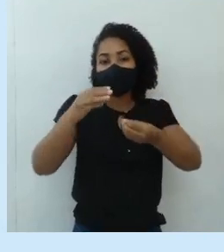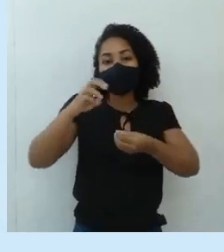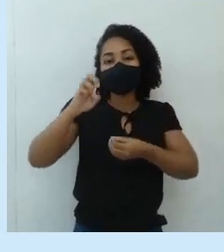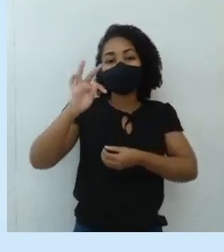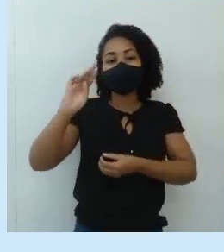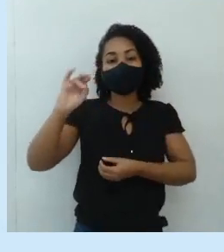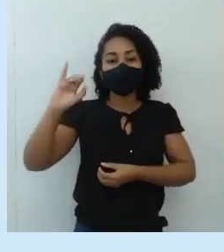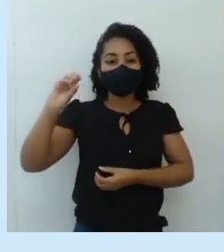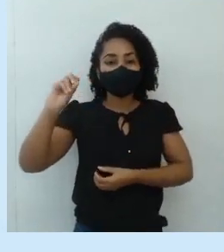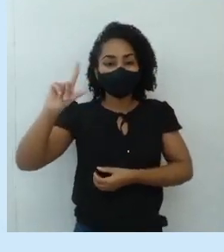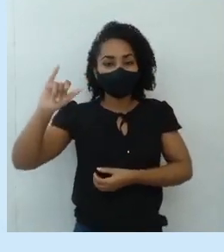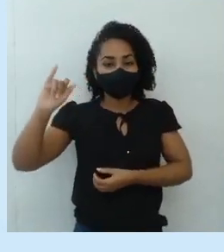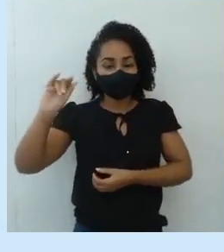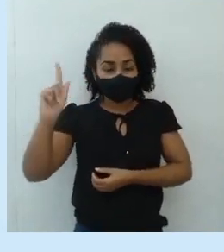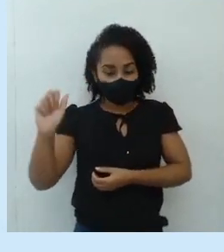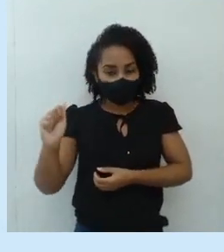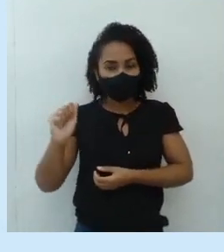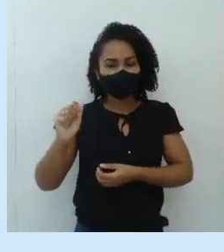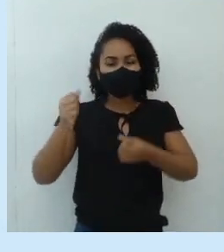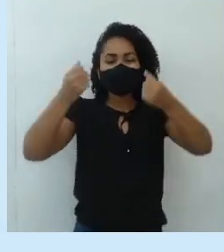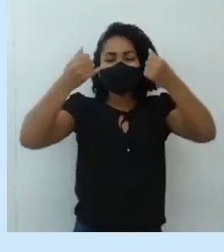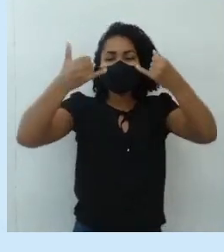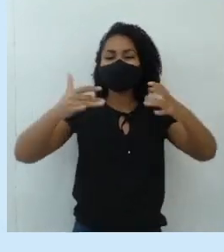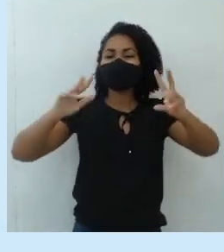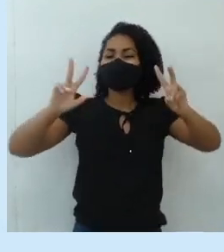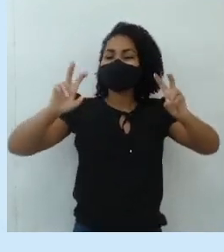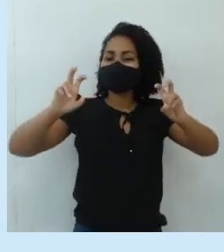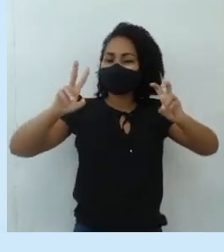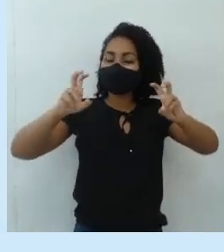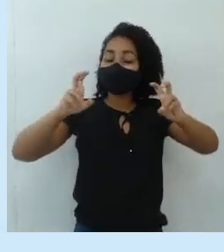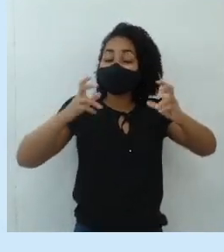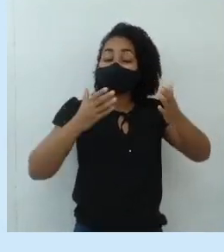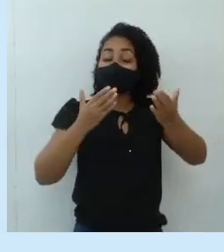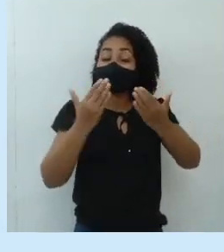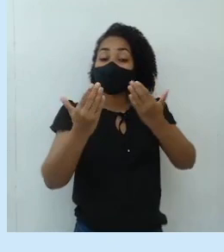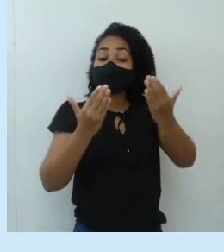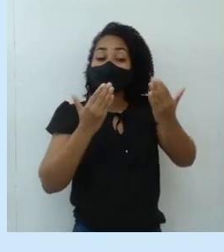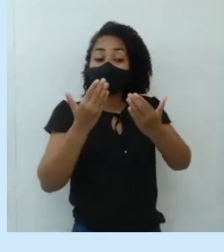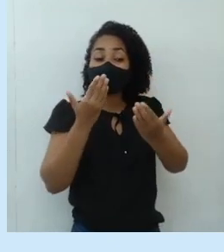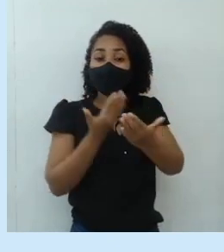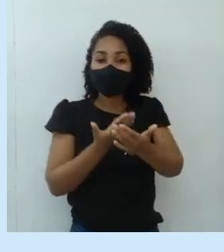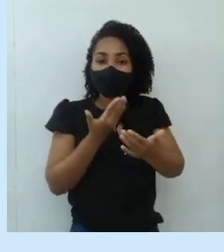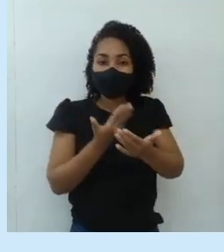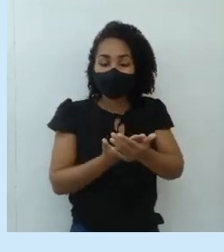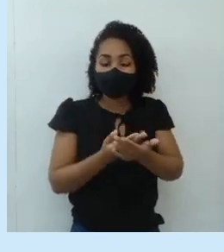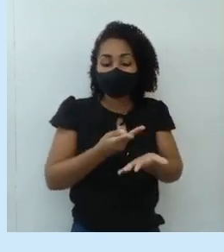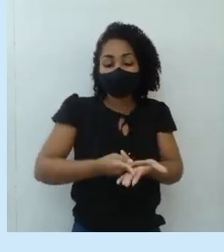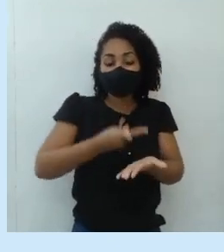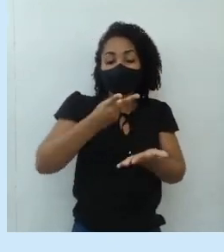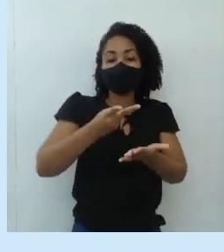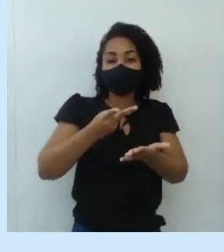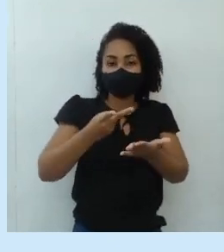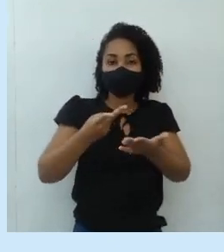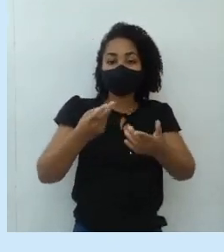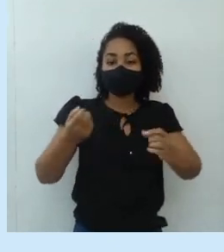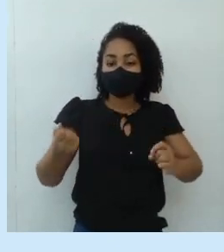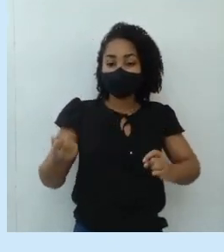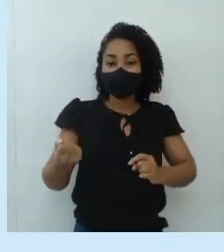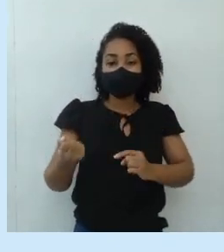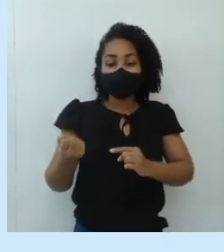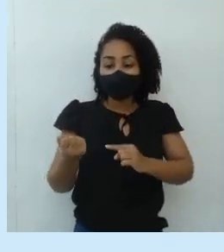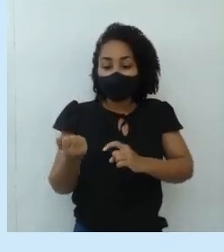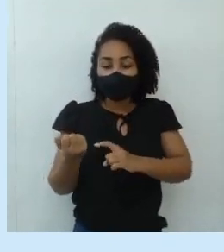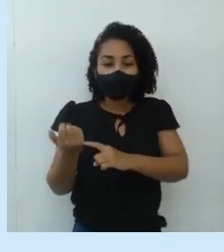a meteorologia, ela vai competir os estudos dos fenômenos físicos da